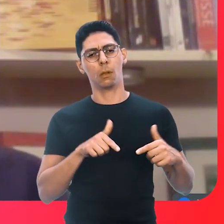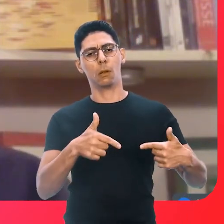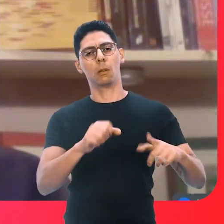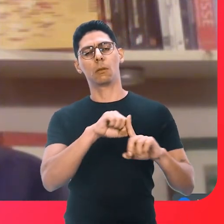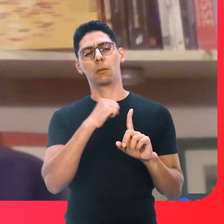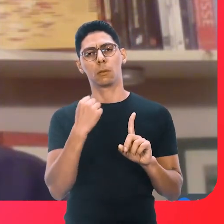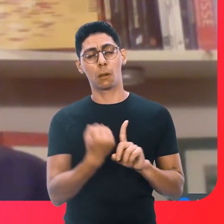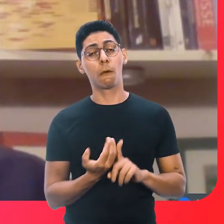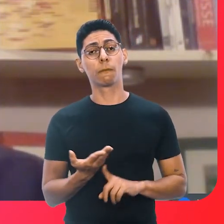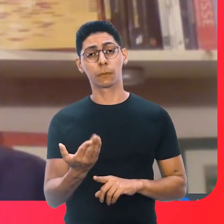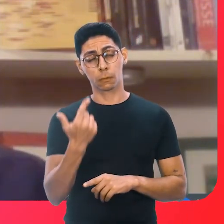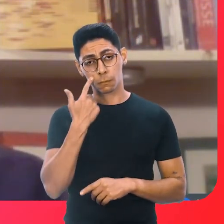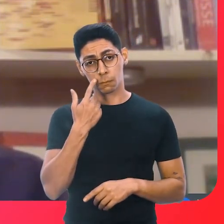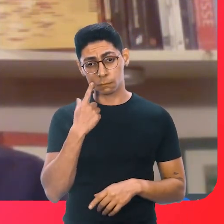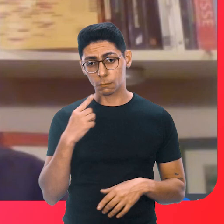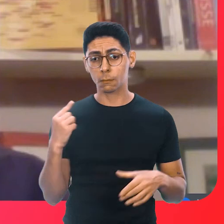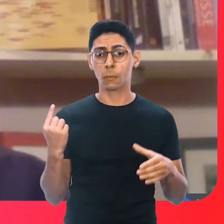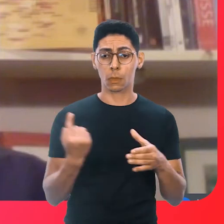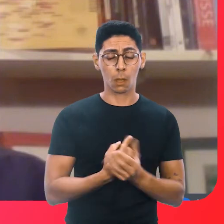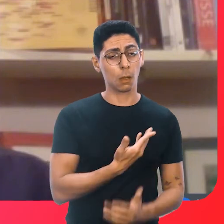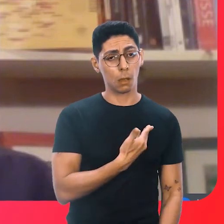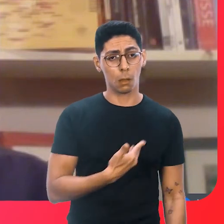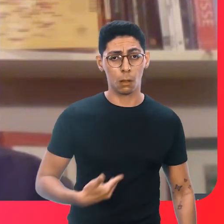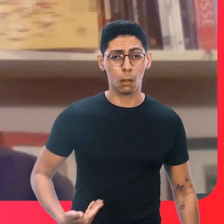estava no governo, nós vimos aí